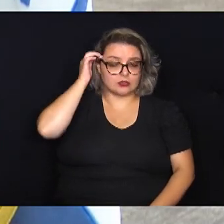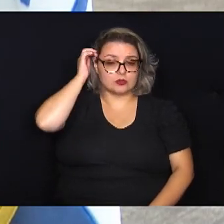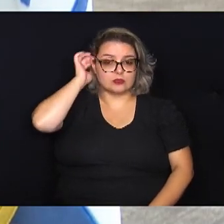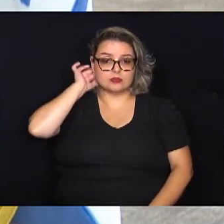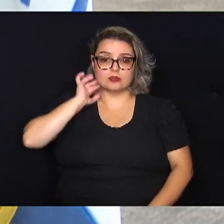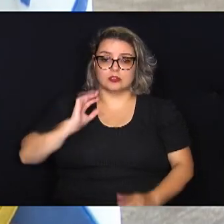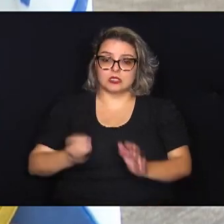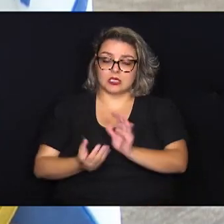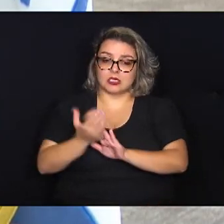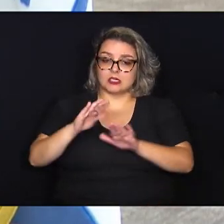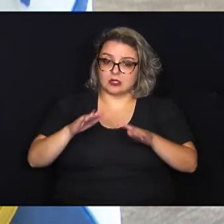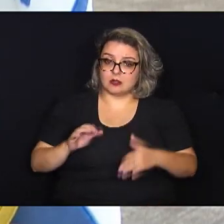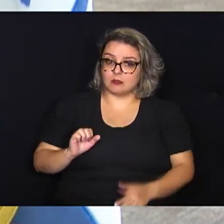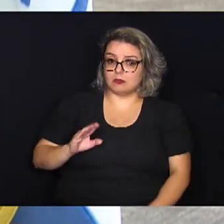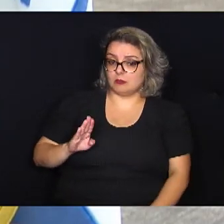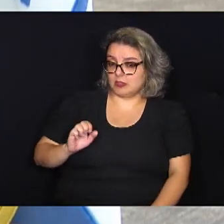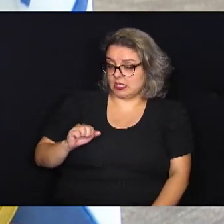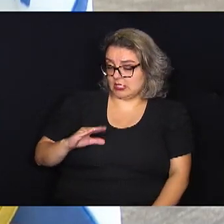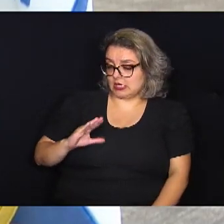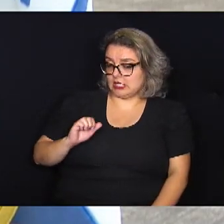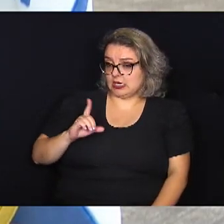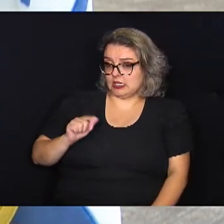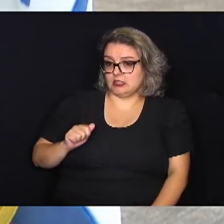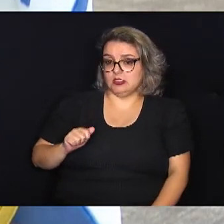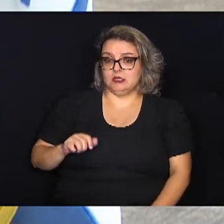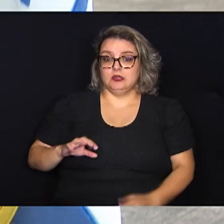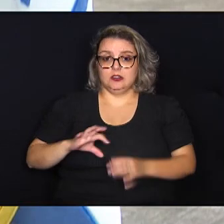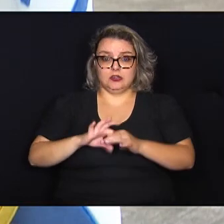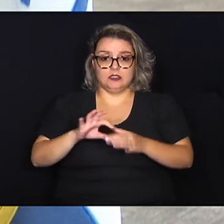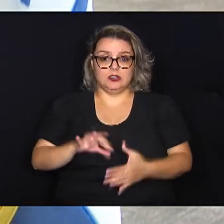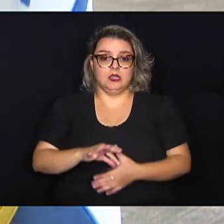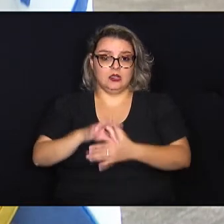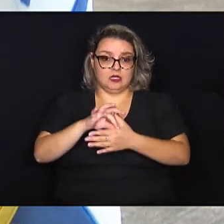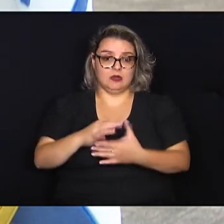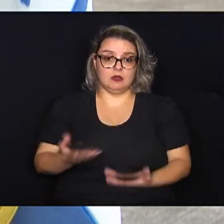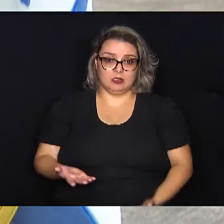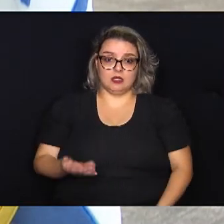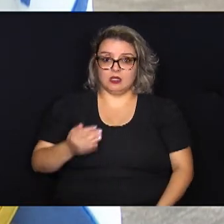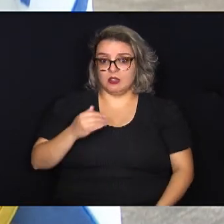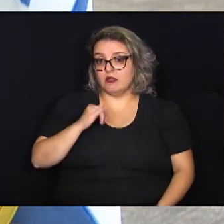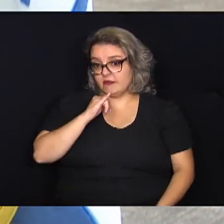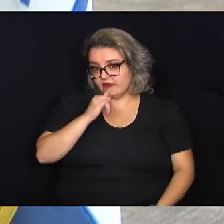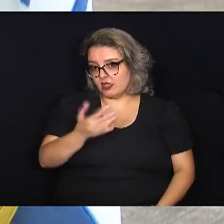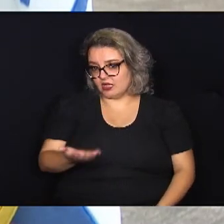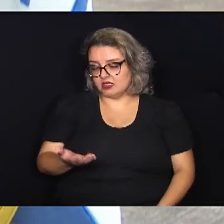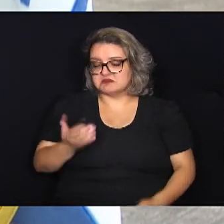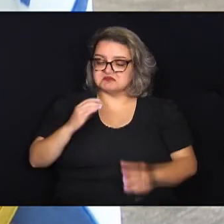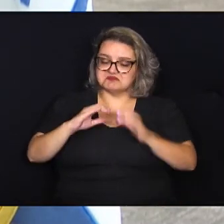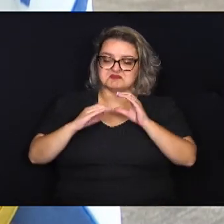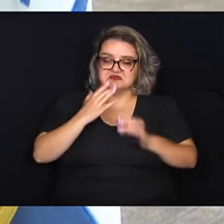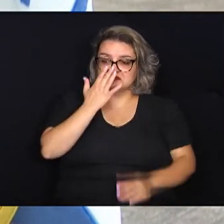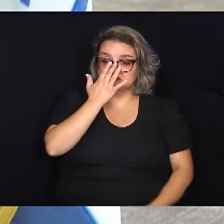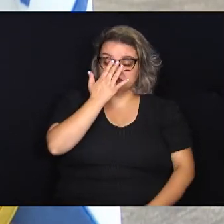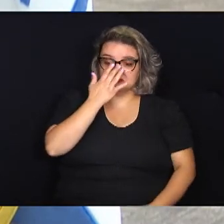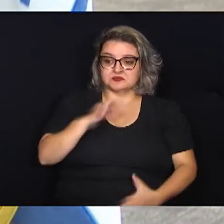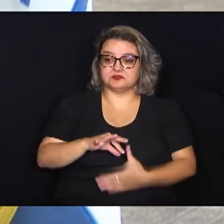uma bancada permite que a liderança fale, dê um comunicado de liderança sobre